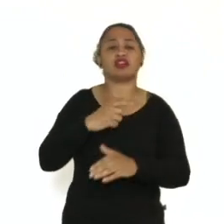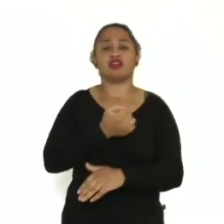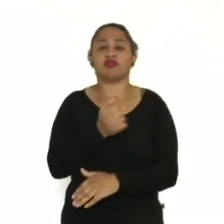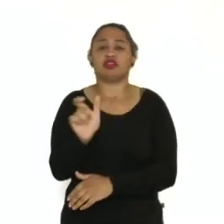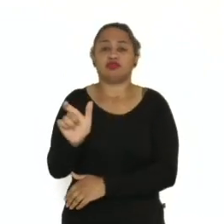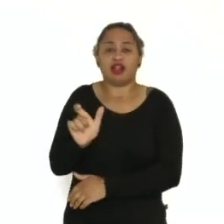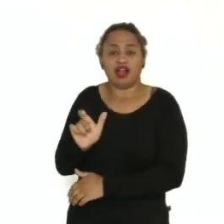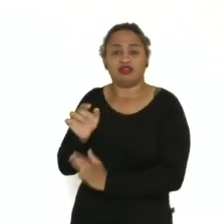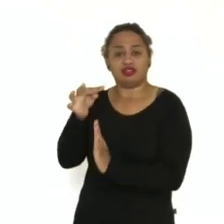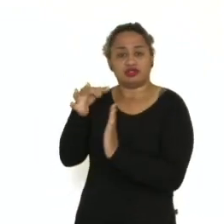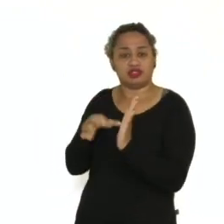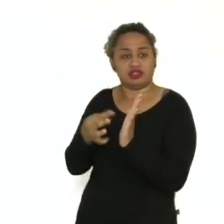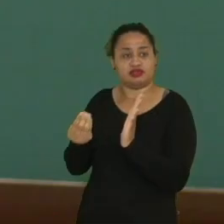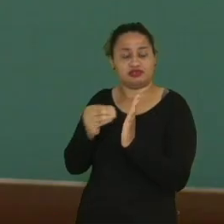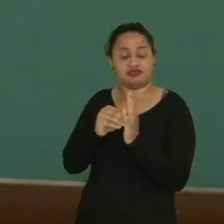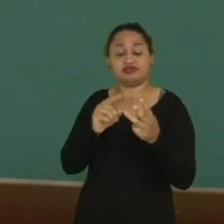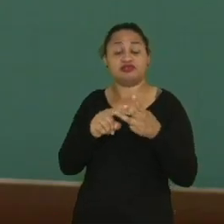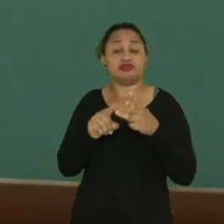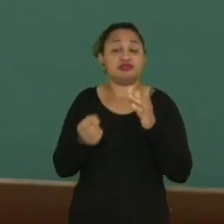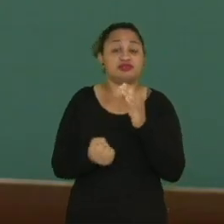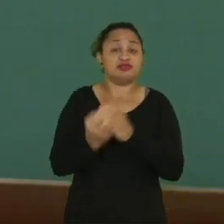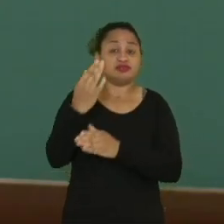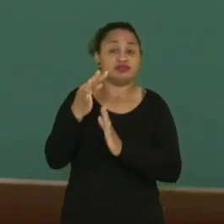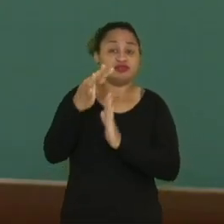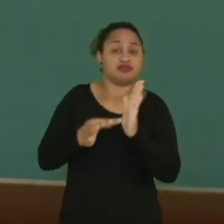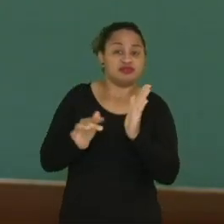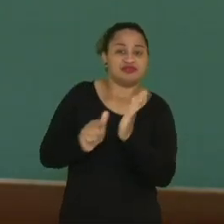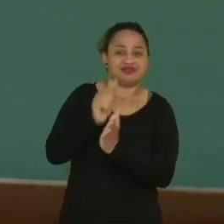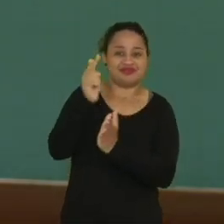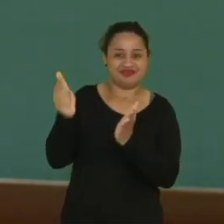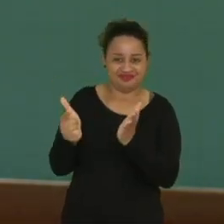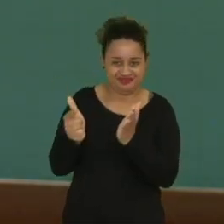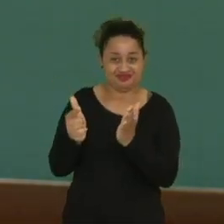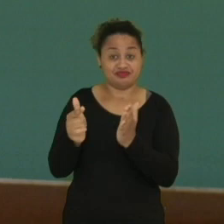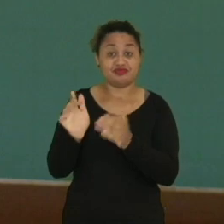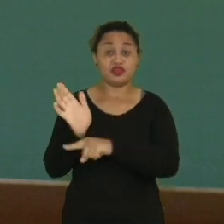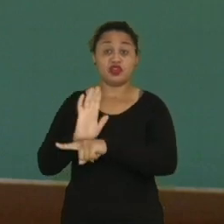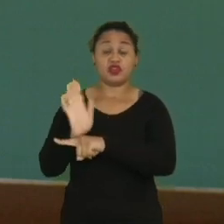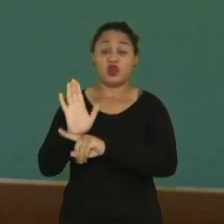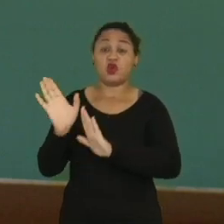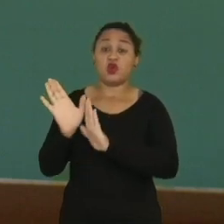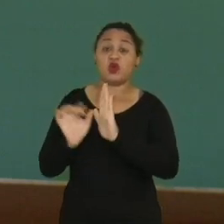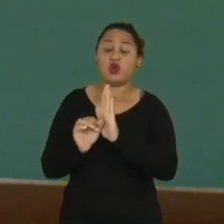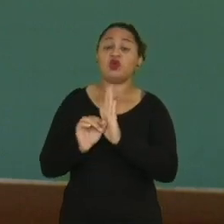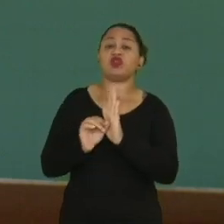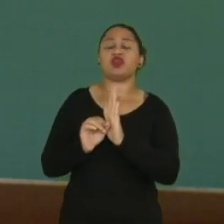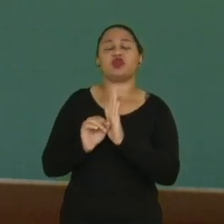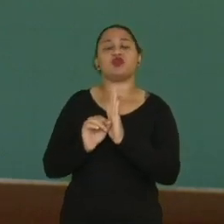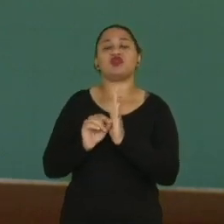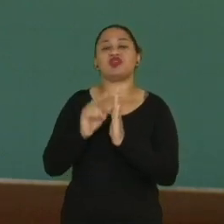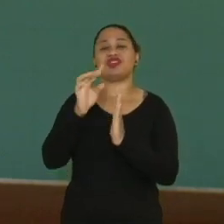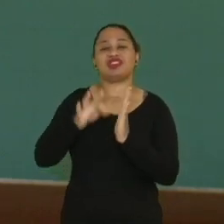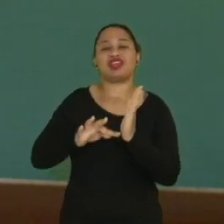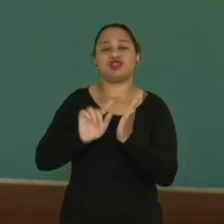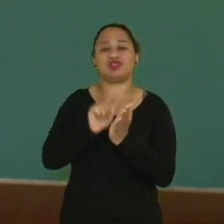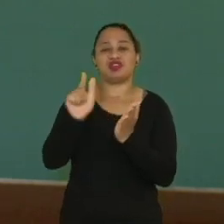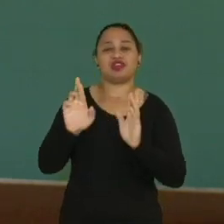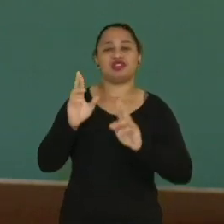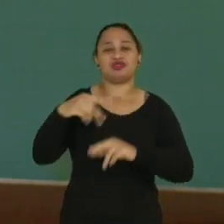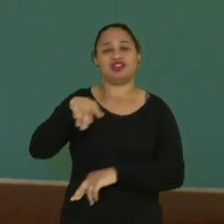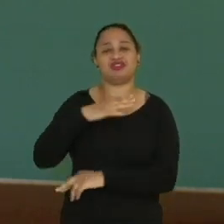texto. Produzimos um editorial. Neste vídeo falamos sobre editorial. Espero que vocês tenham